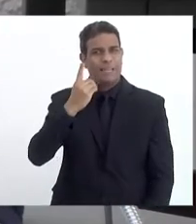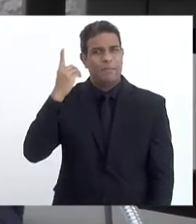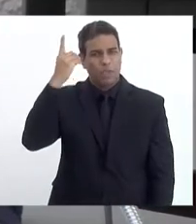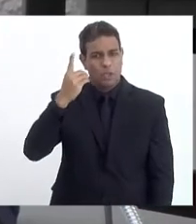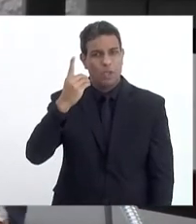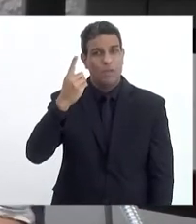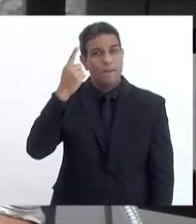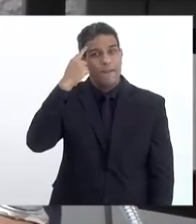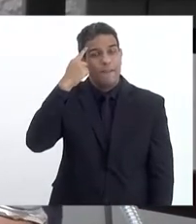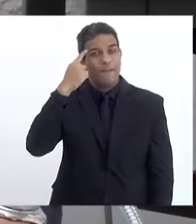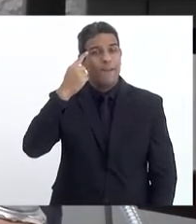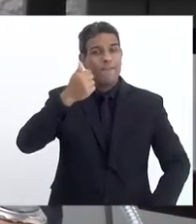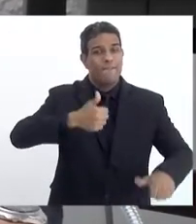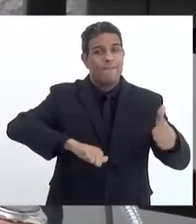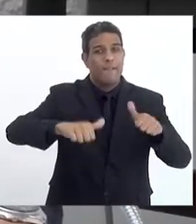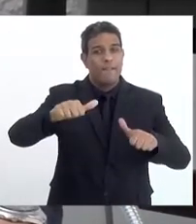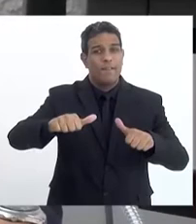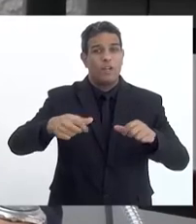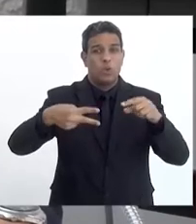discutido no mérito.